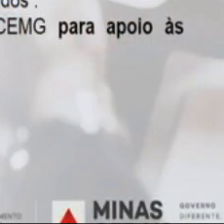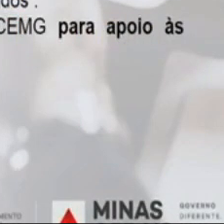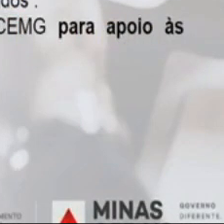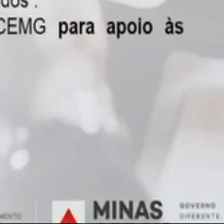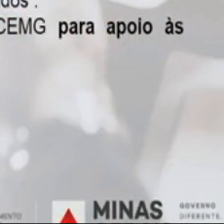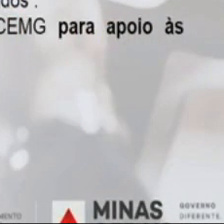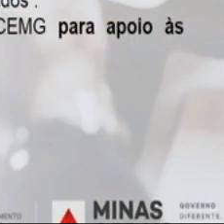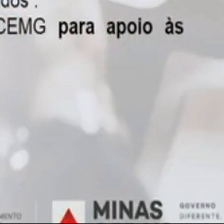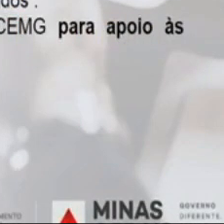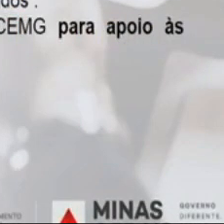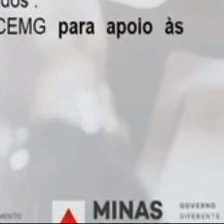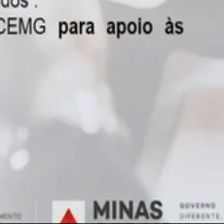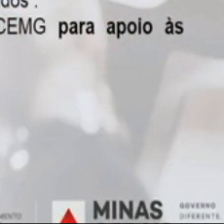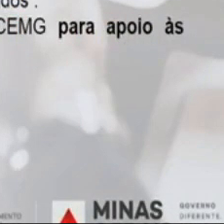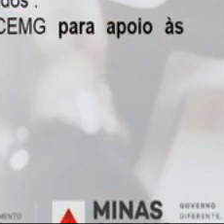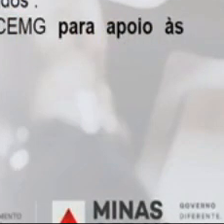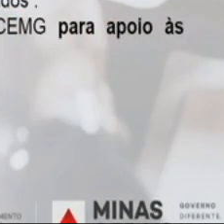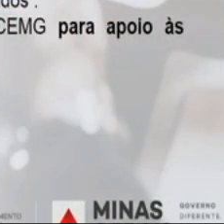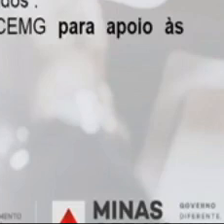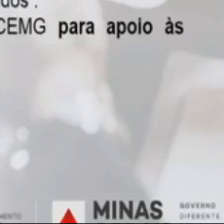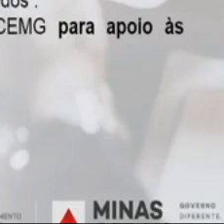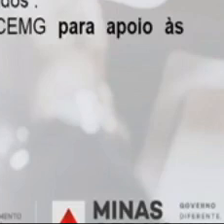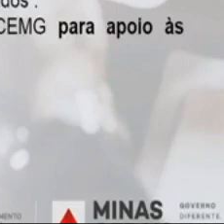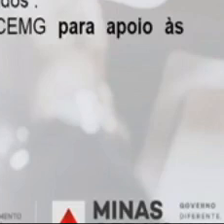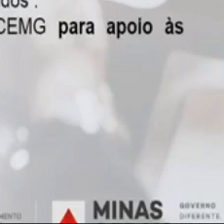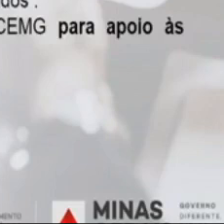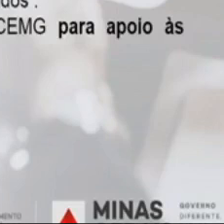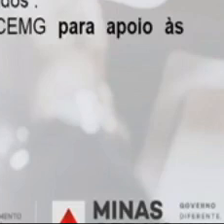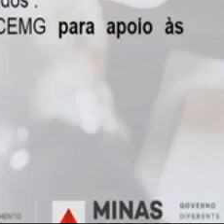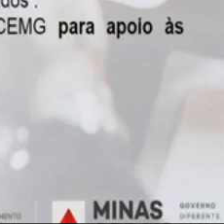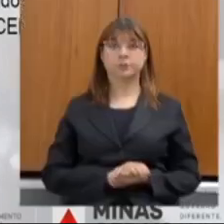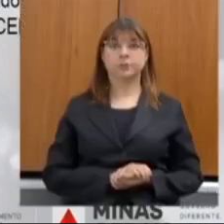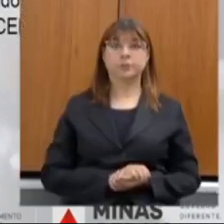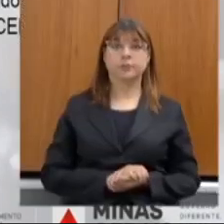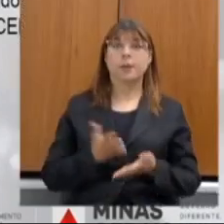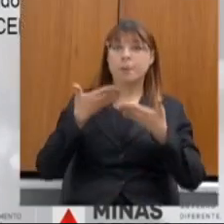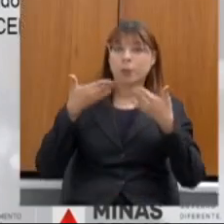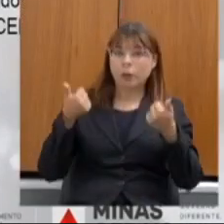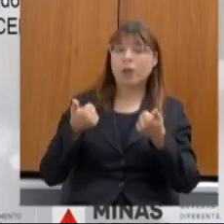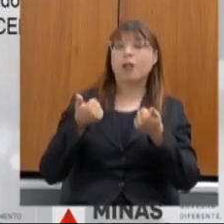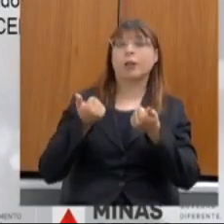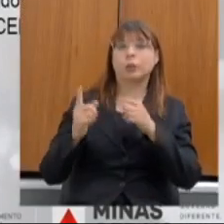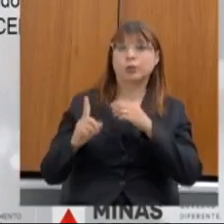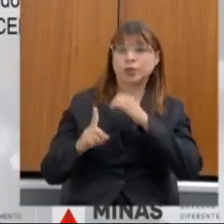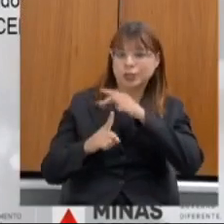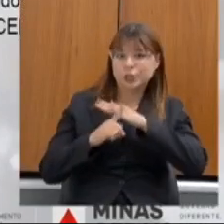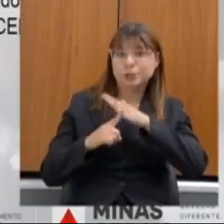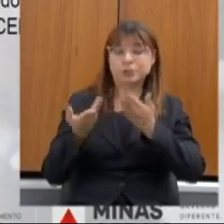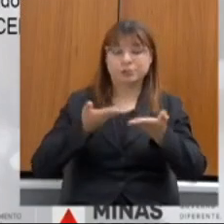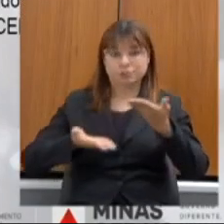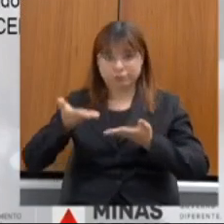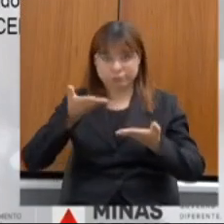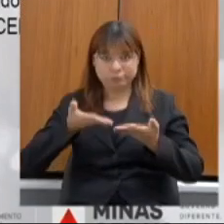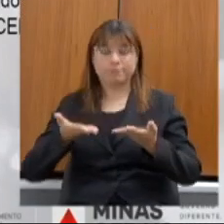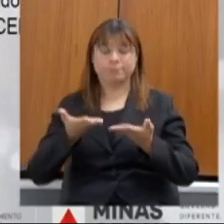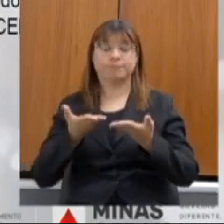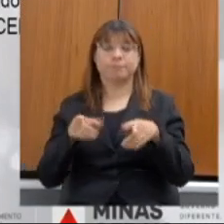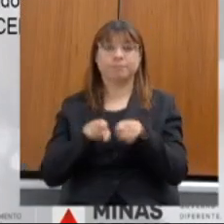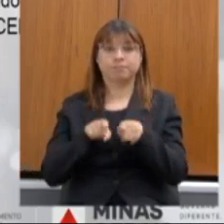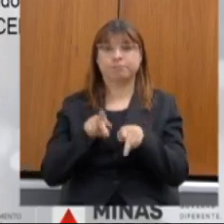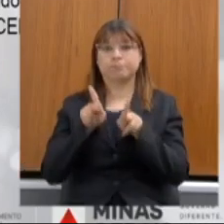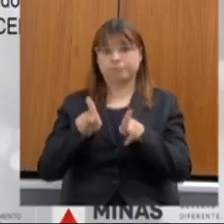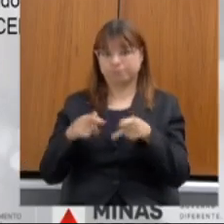do negócio e melhorar o atendimento ao mercado aqueles destino os